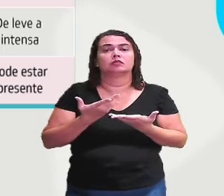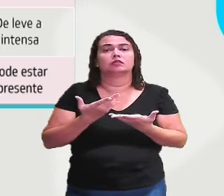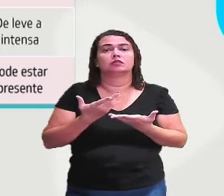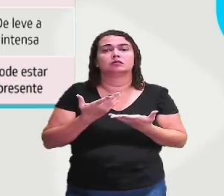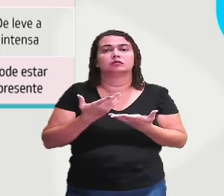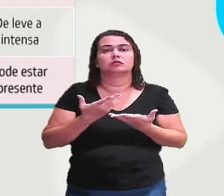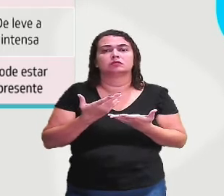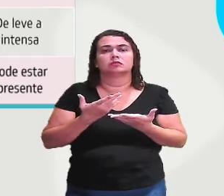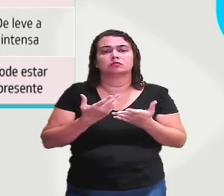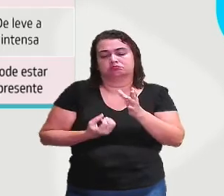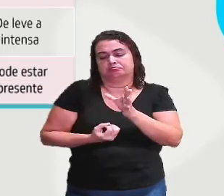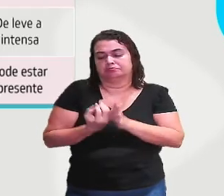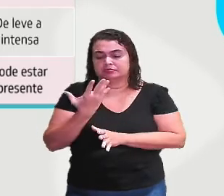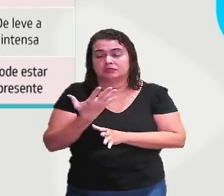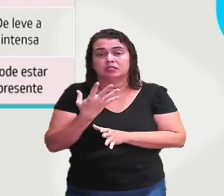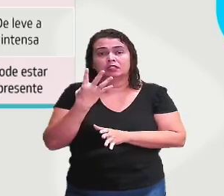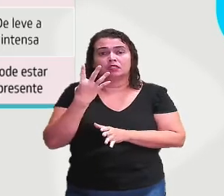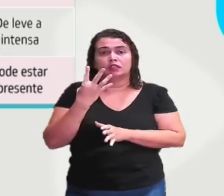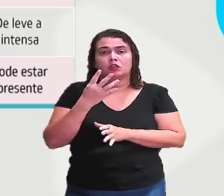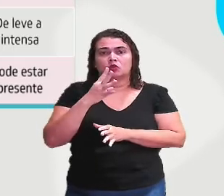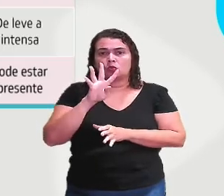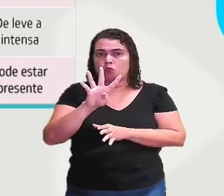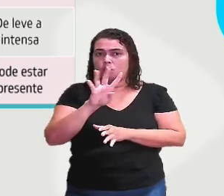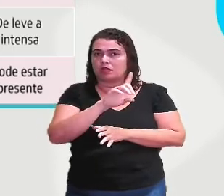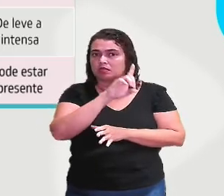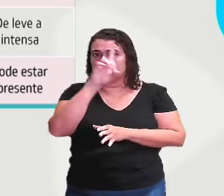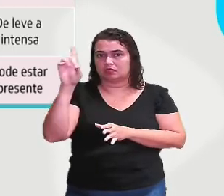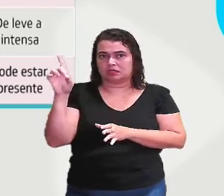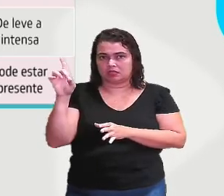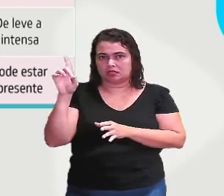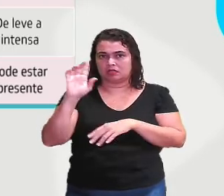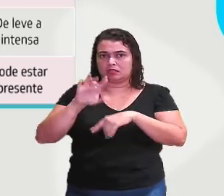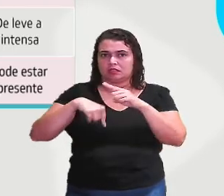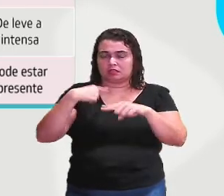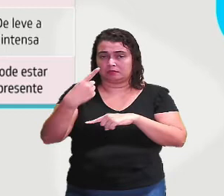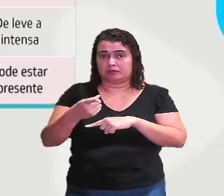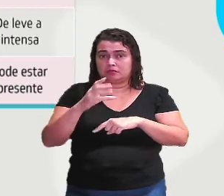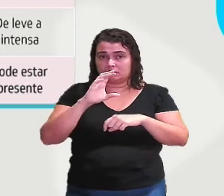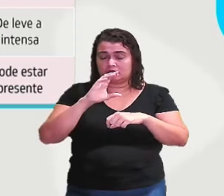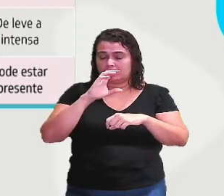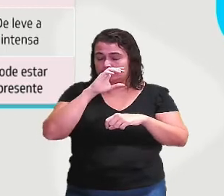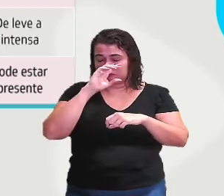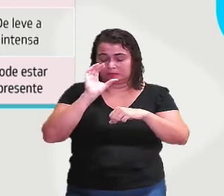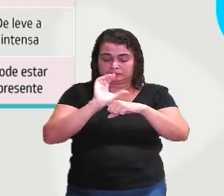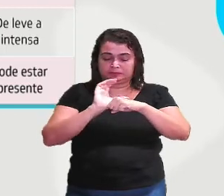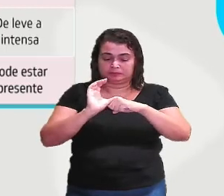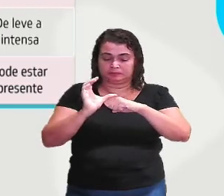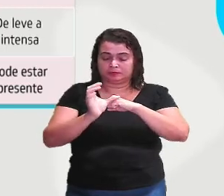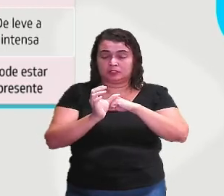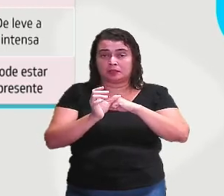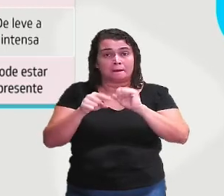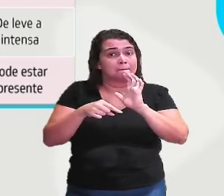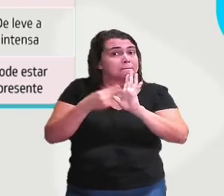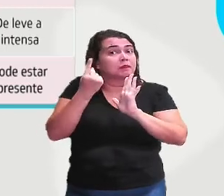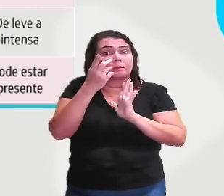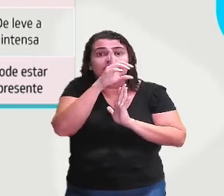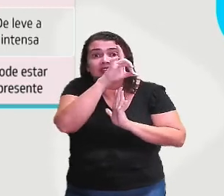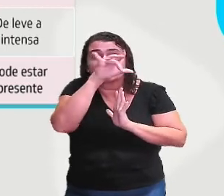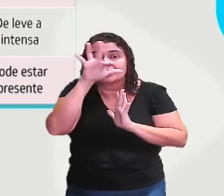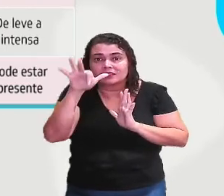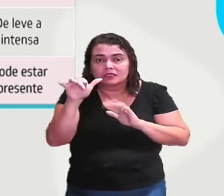é dengue. Já quando eu falo de chikungunya, surge no 1º ou no 2º dia. E já na